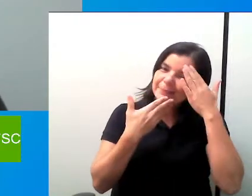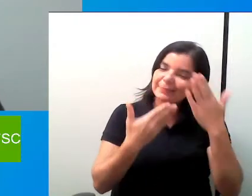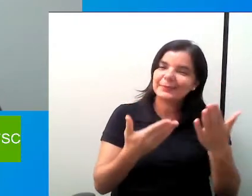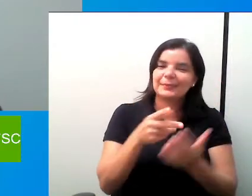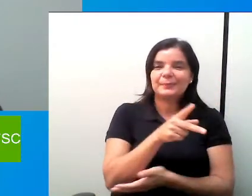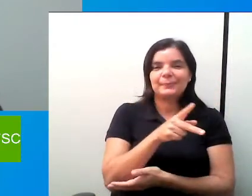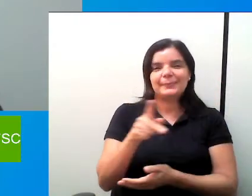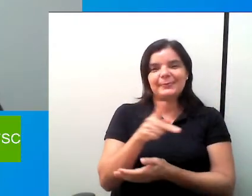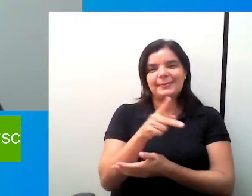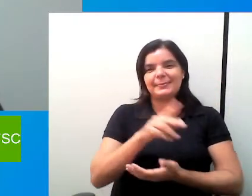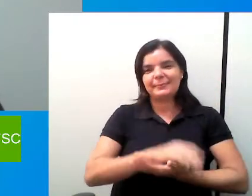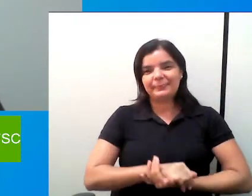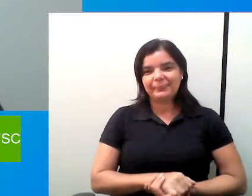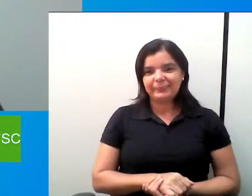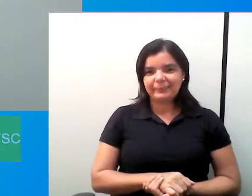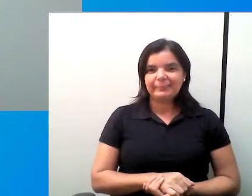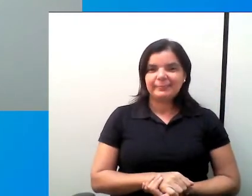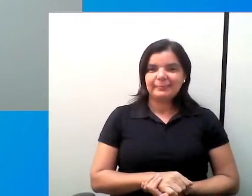professora.